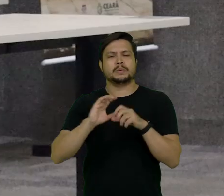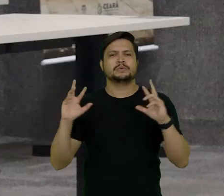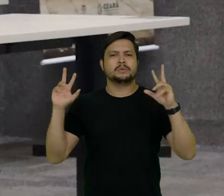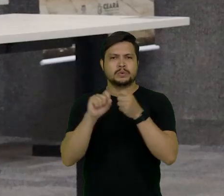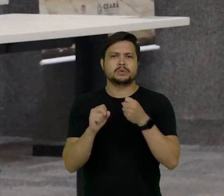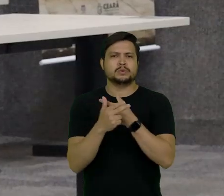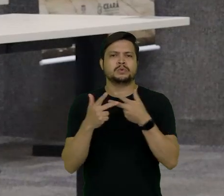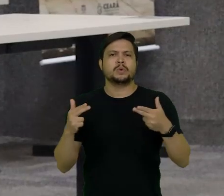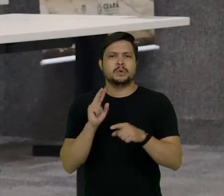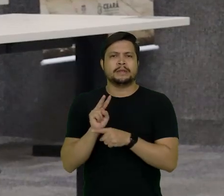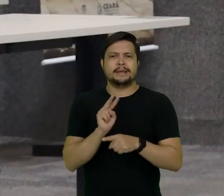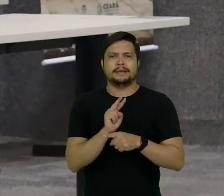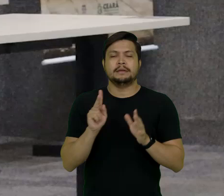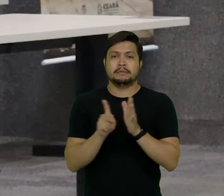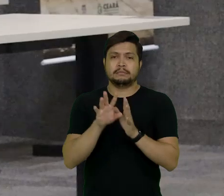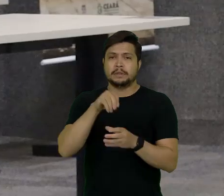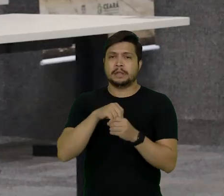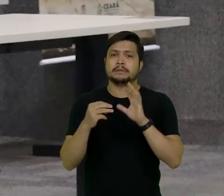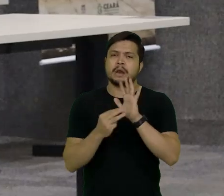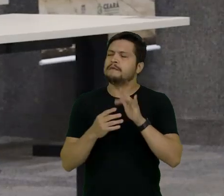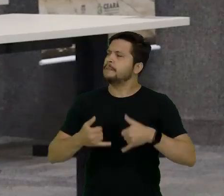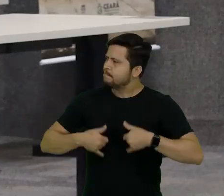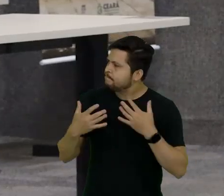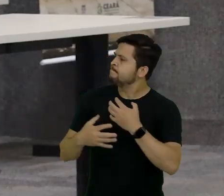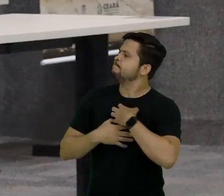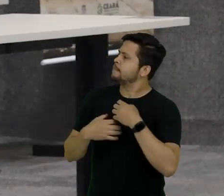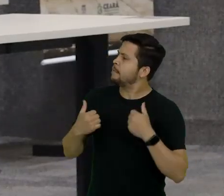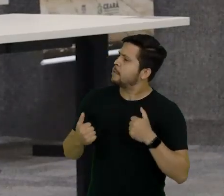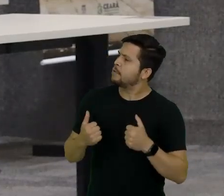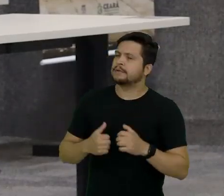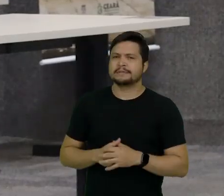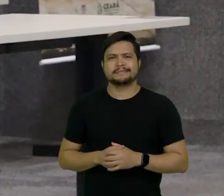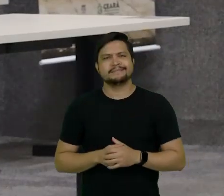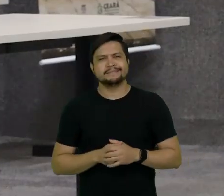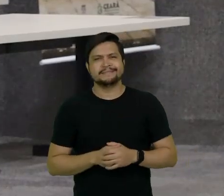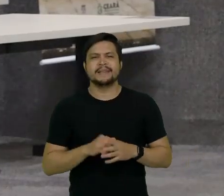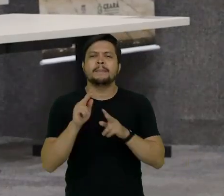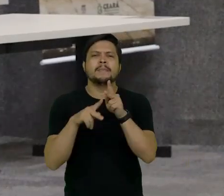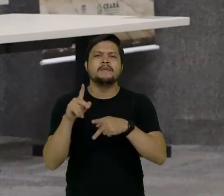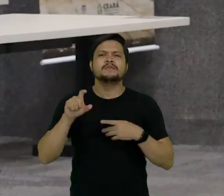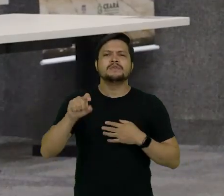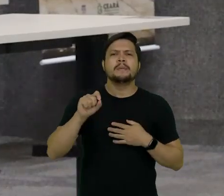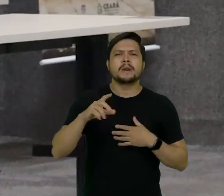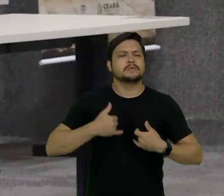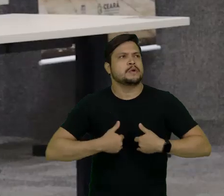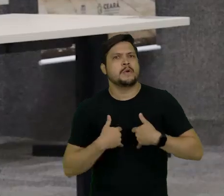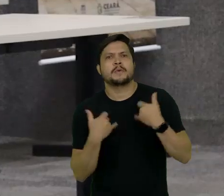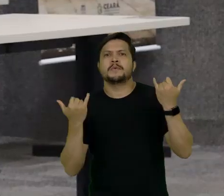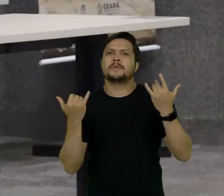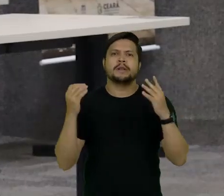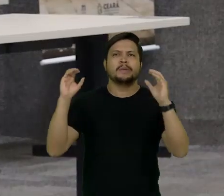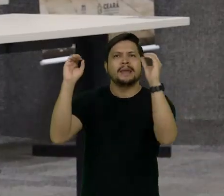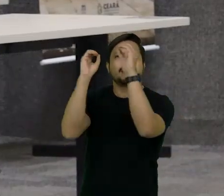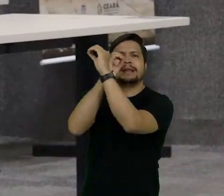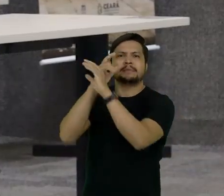termos o curso da zootecnia na UVA, de ter sido o primeiro curso e de nós estarmos aqui. O povo de Sobral se orgulha do Eclipse,